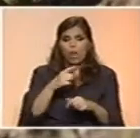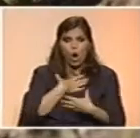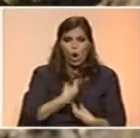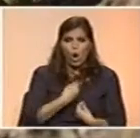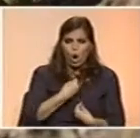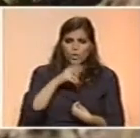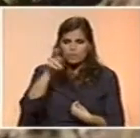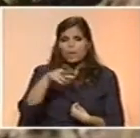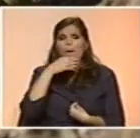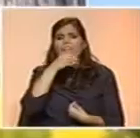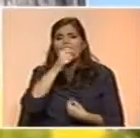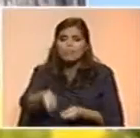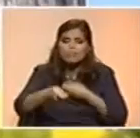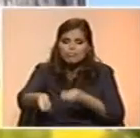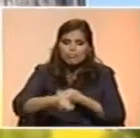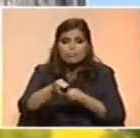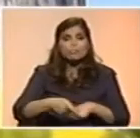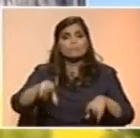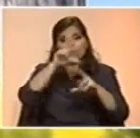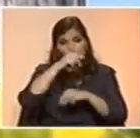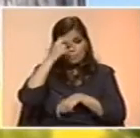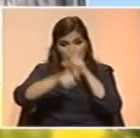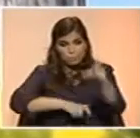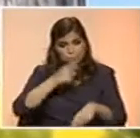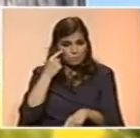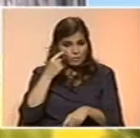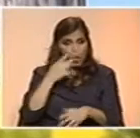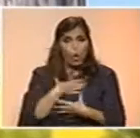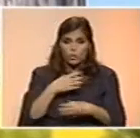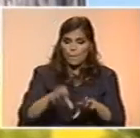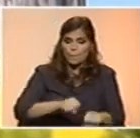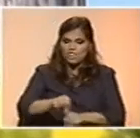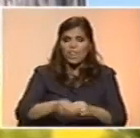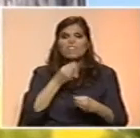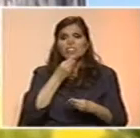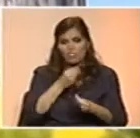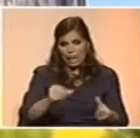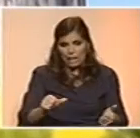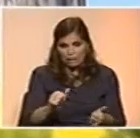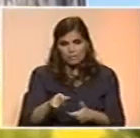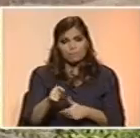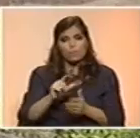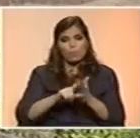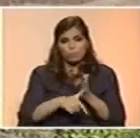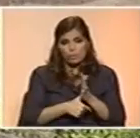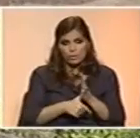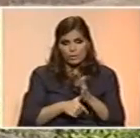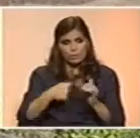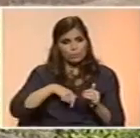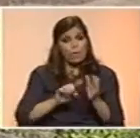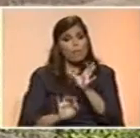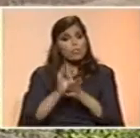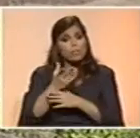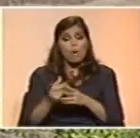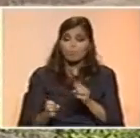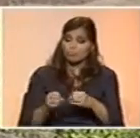de ir para a terra. Por outro lado, os novos moradores também gostam de mexer na terra. É um projeto que a Fundação começou há alguns anos, depois